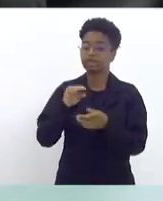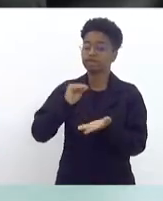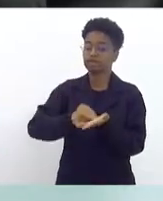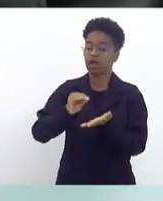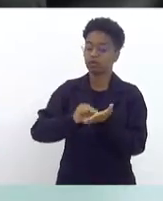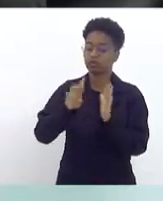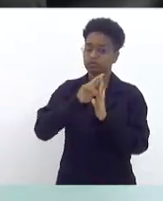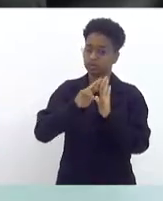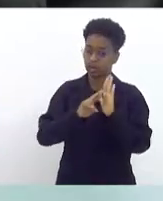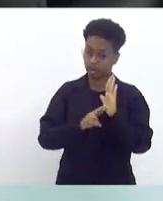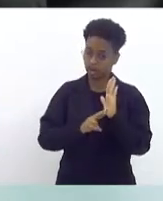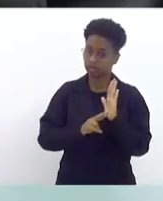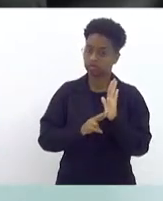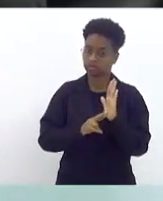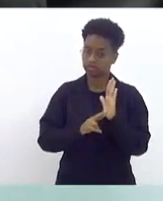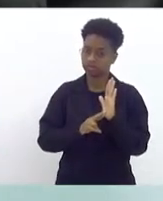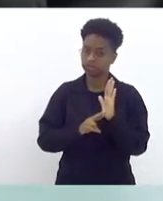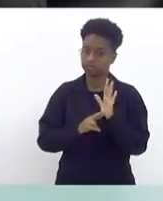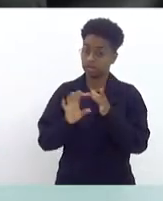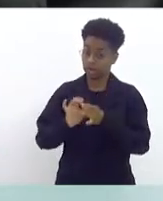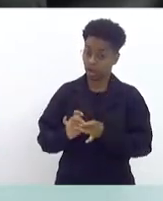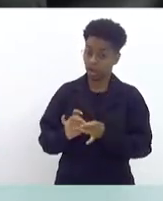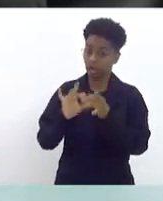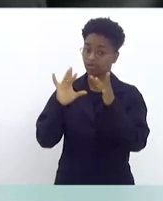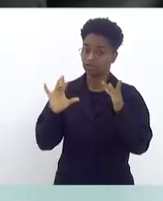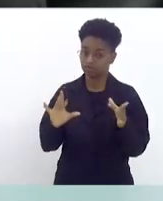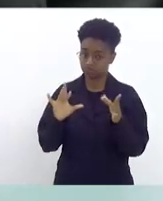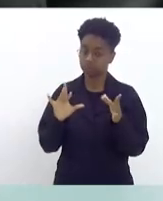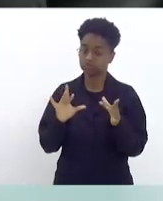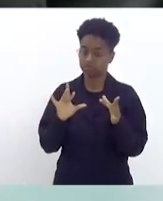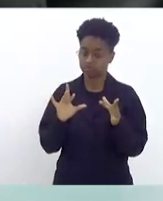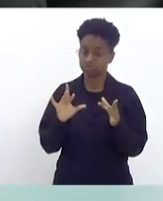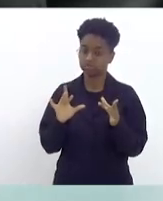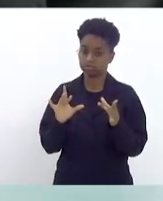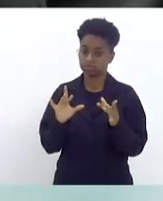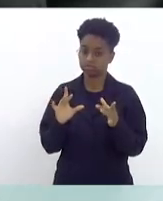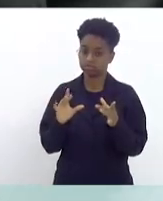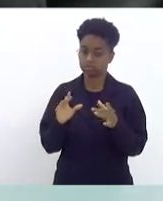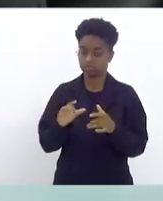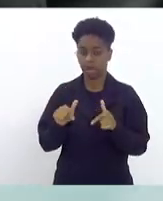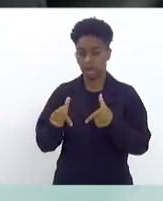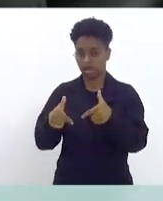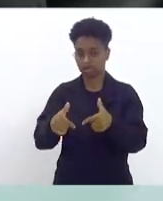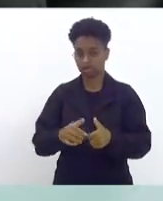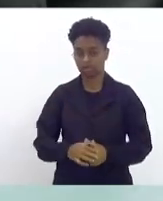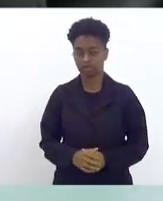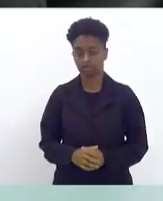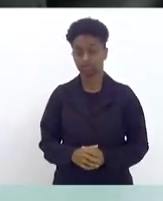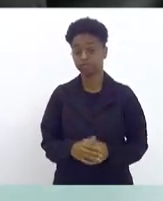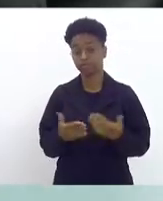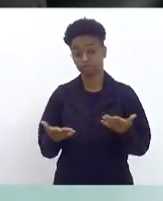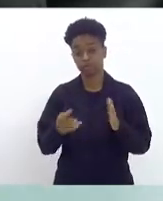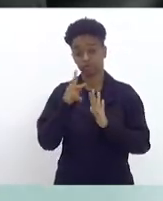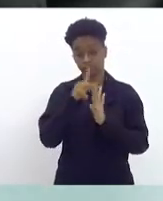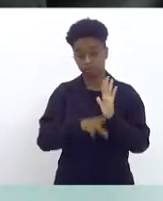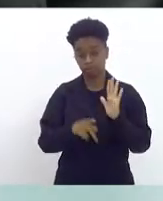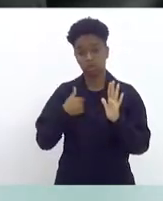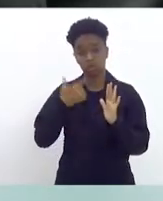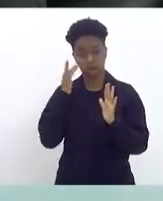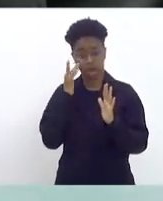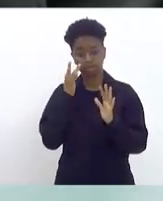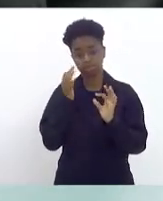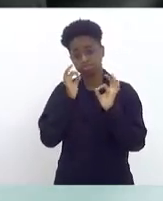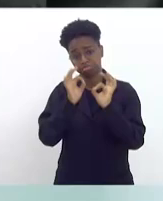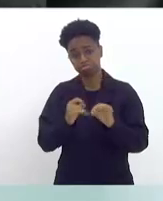regulamentações que permitam determinado ato administrativo e esse projeto eu acho que ele se encaixa